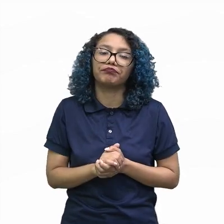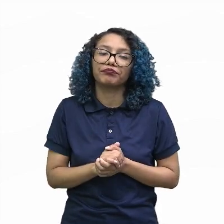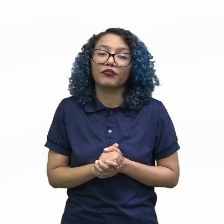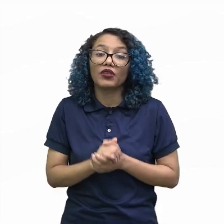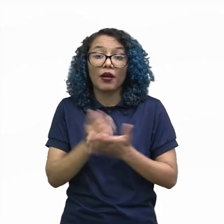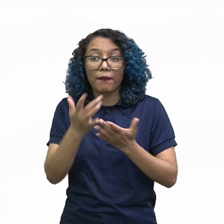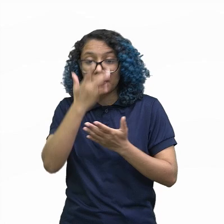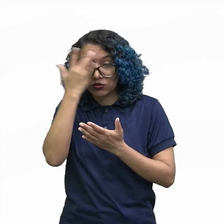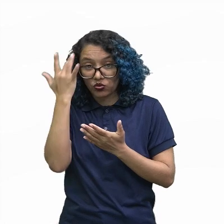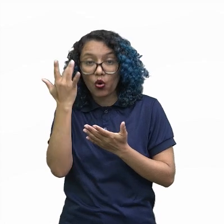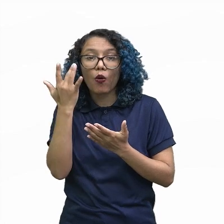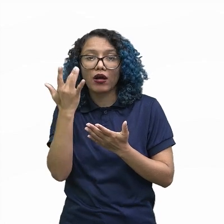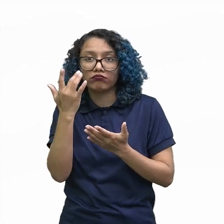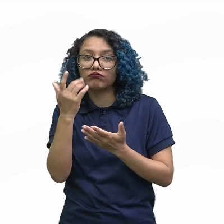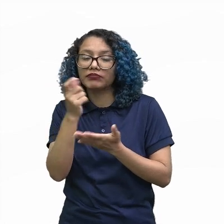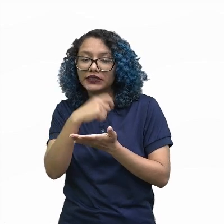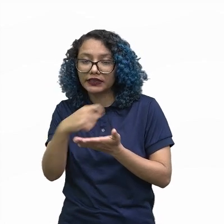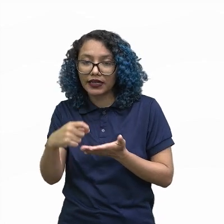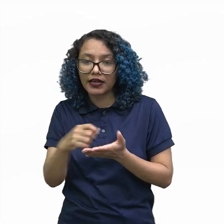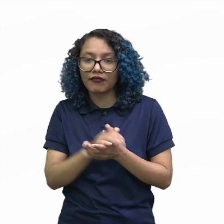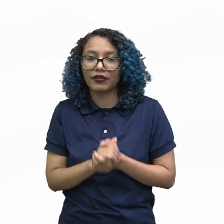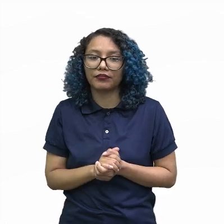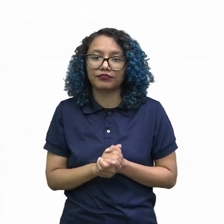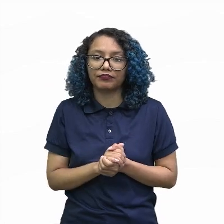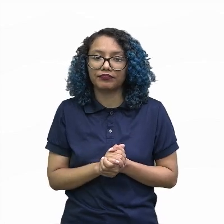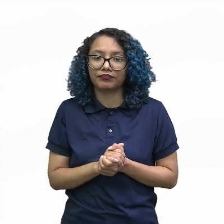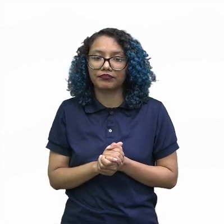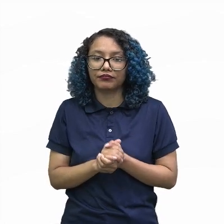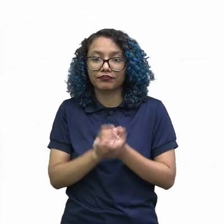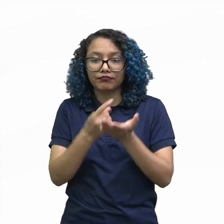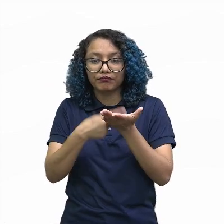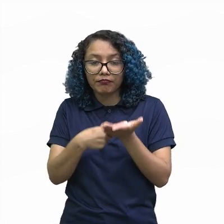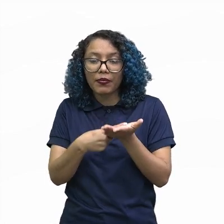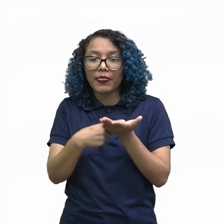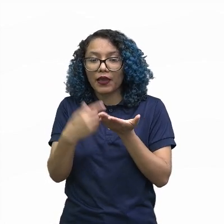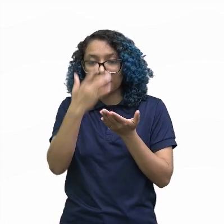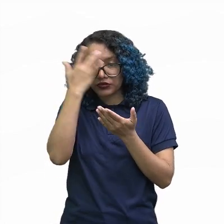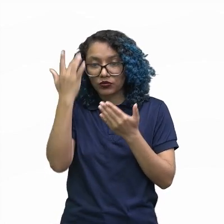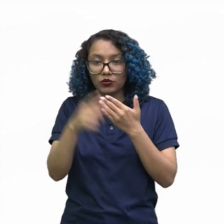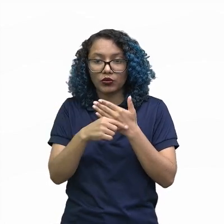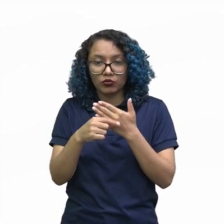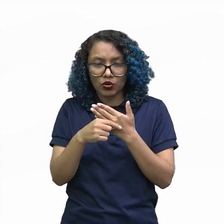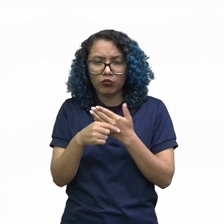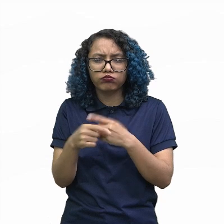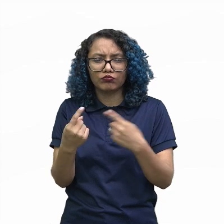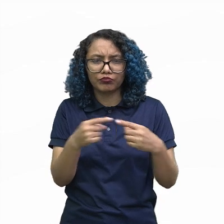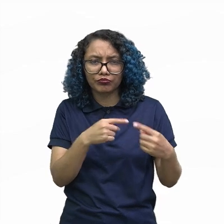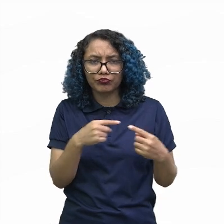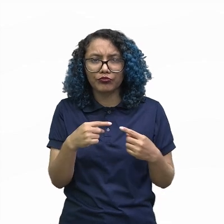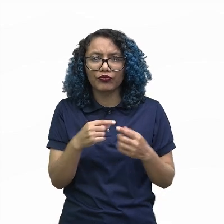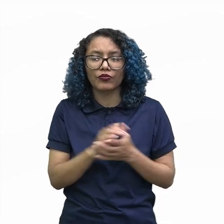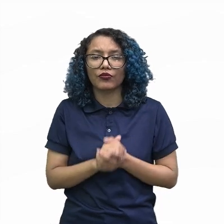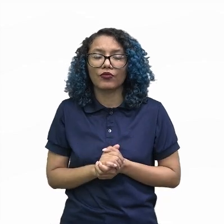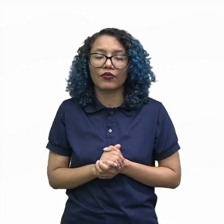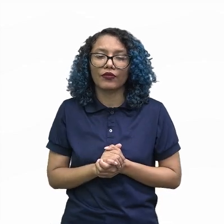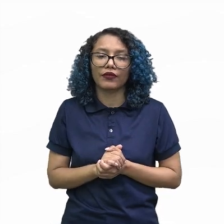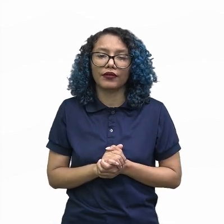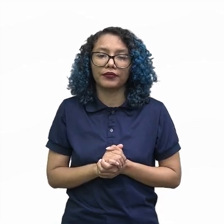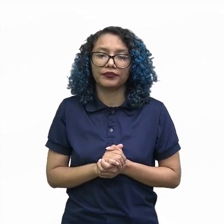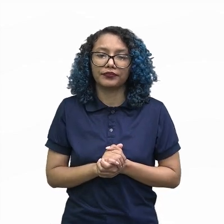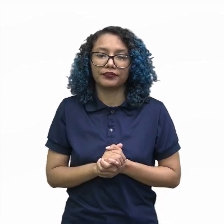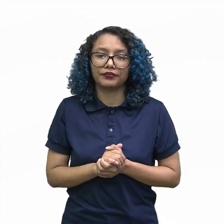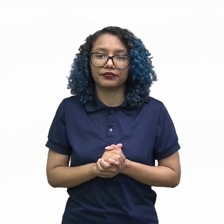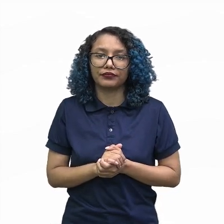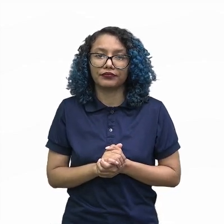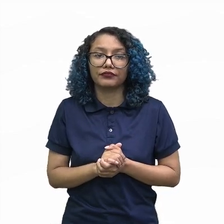apresentada, comprometendo-se com aquilo que o autor da ideia discutida apresenta, ou seja, constrói um processo de adesão